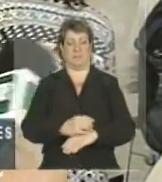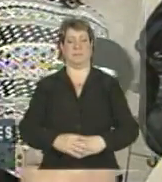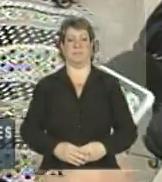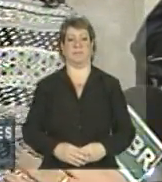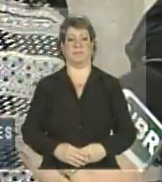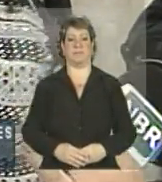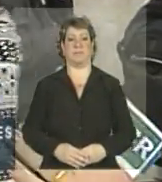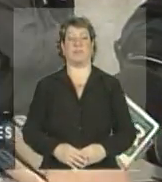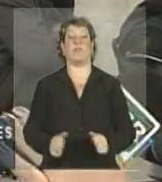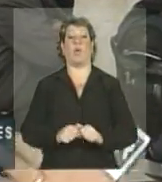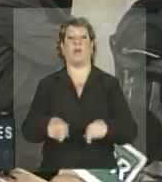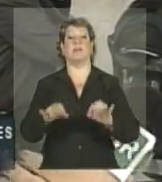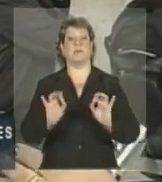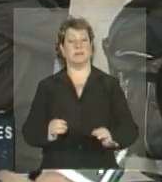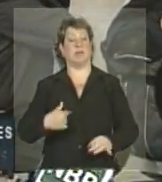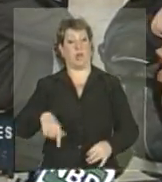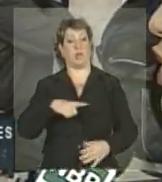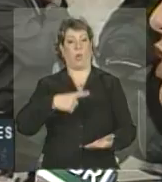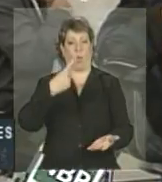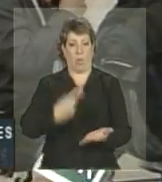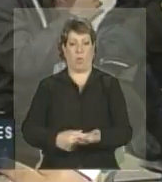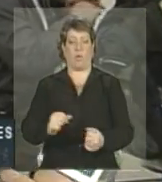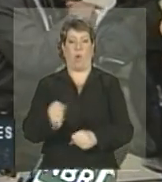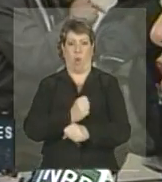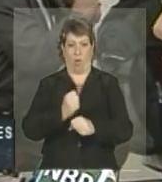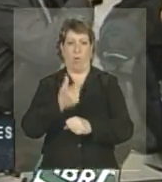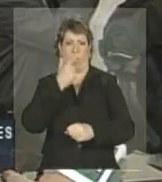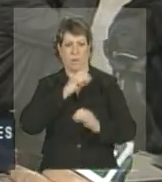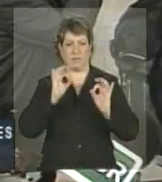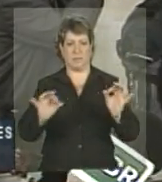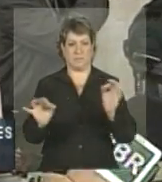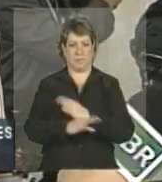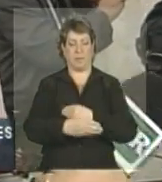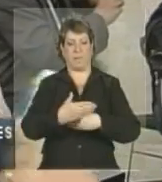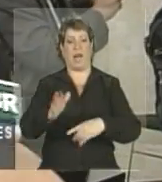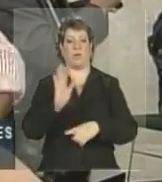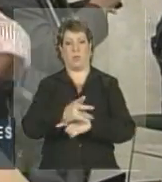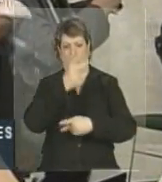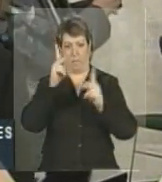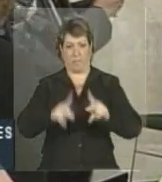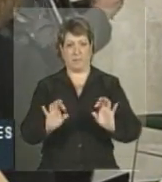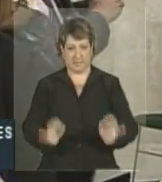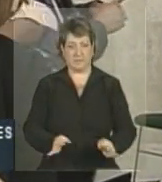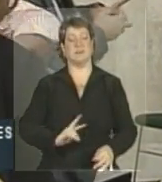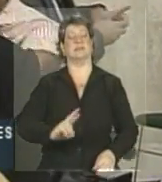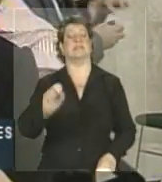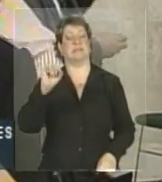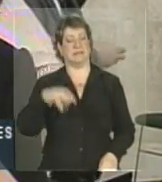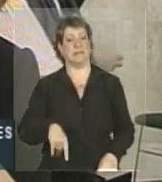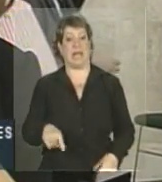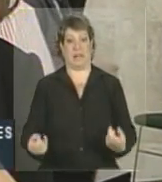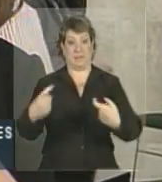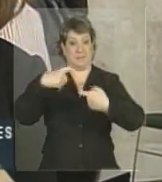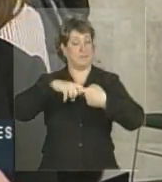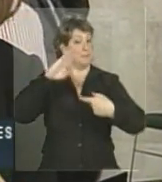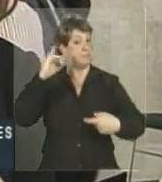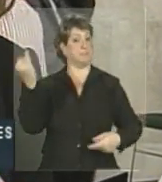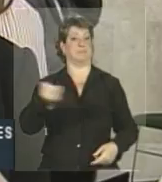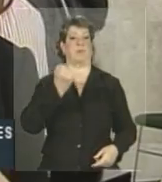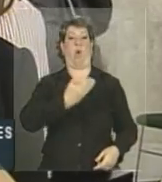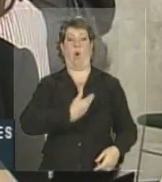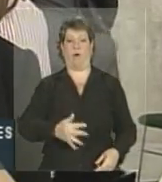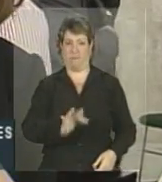obras. E com isso, realmente, a gente tem um comprometimento de que as obras vão ser concluídas para atender a comunidade. Com certeza, essa parceria é